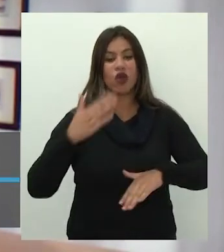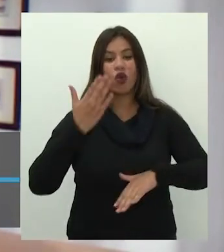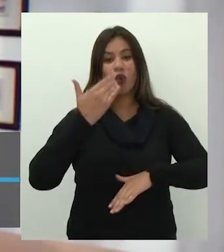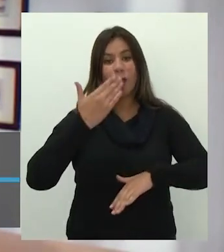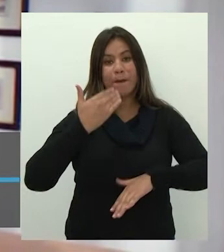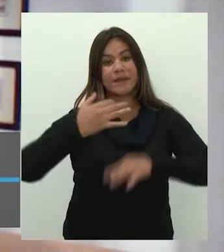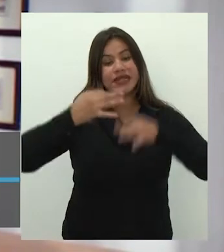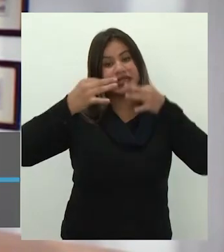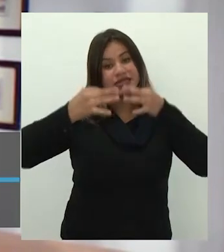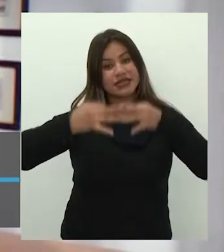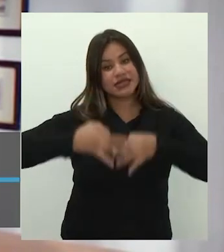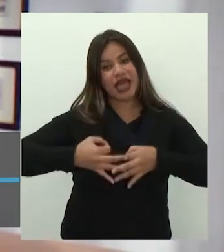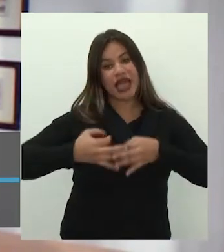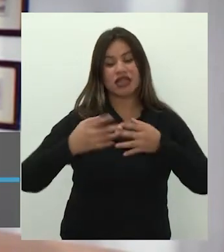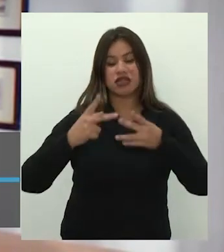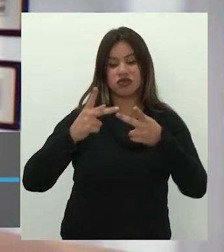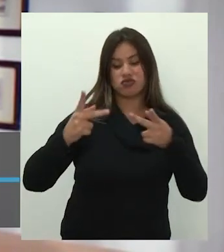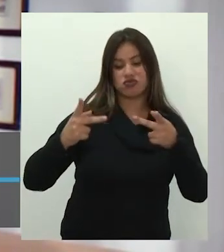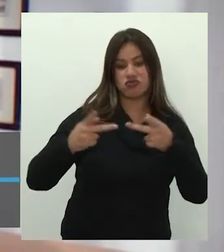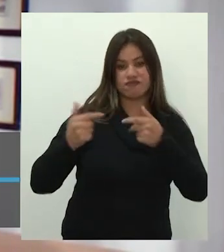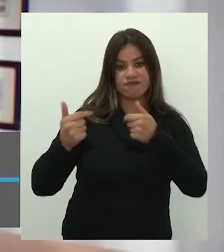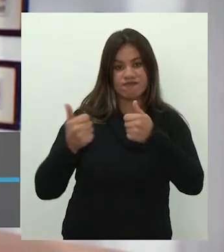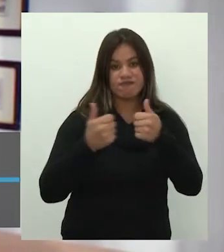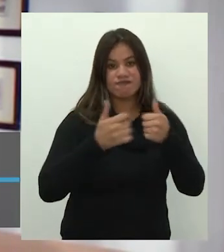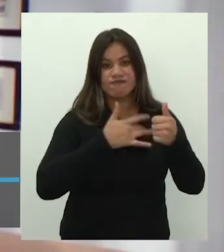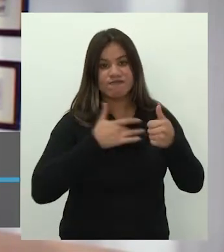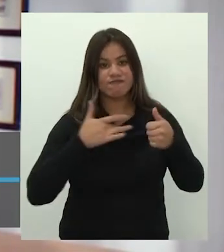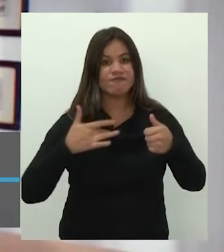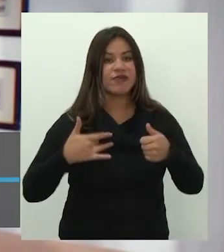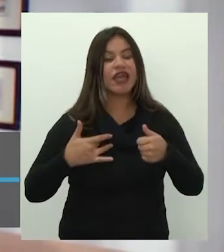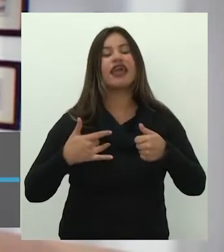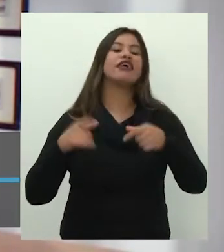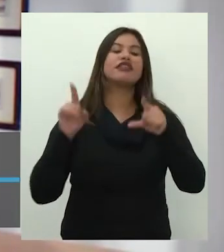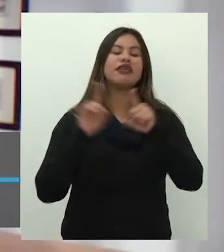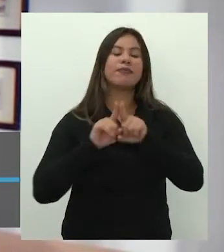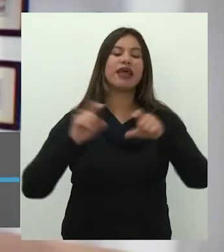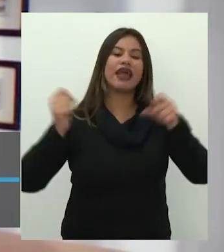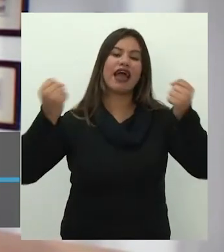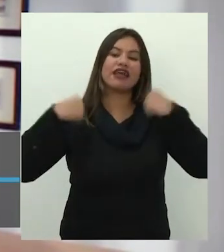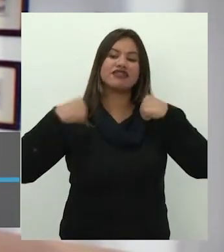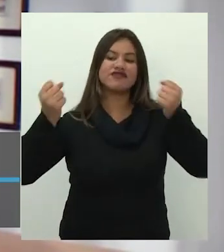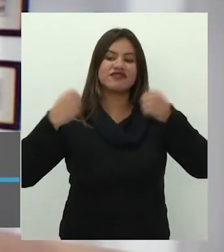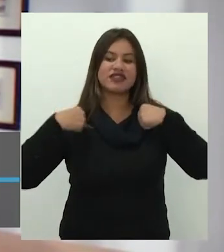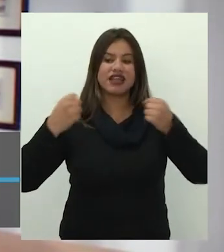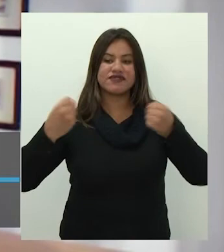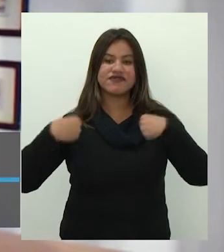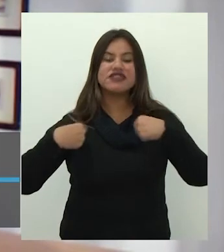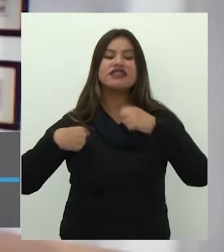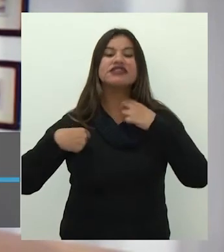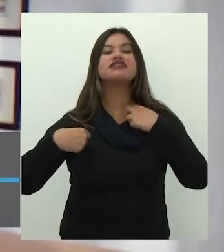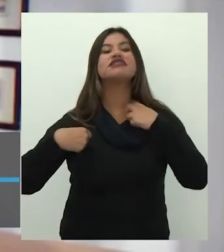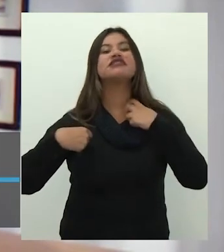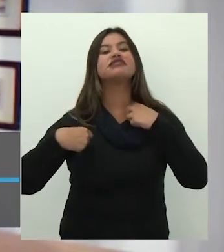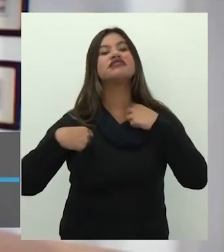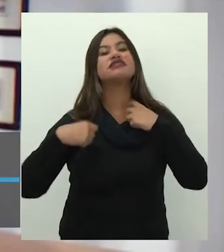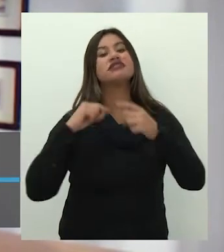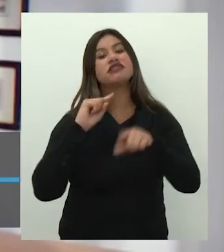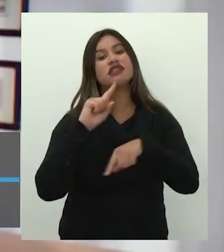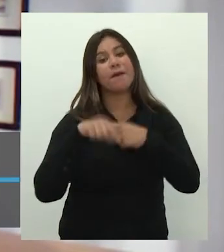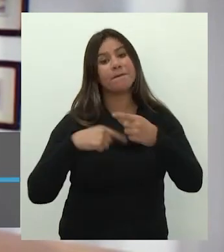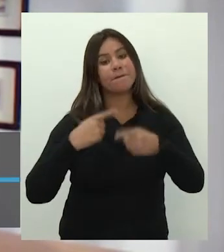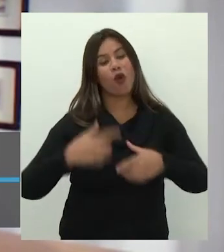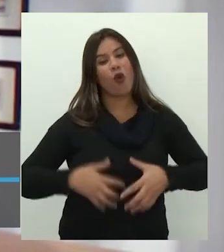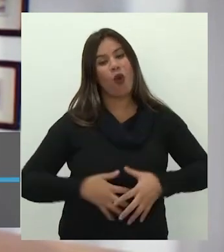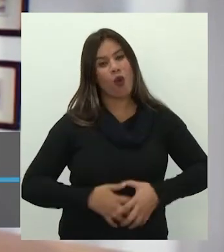adequada desse prato balanceado e faz atividade física, em geral, não tem